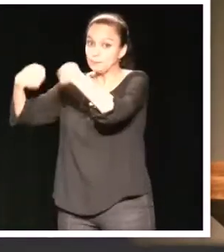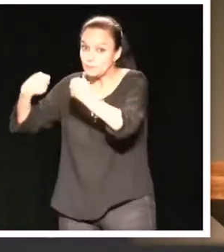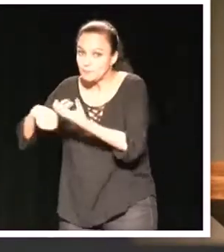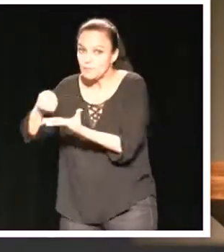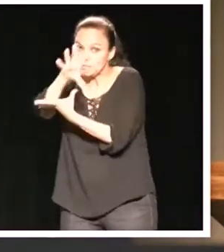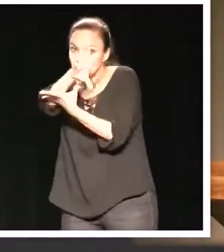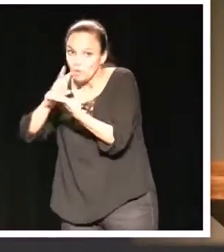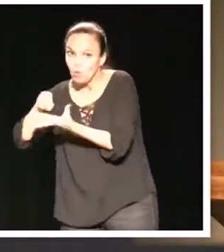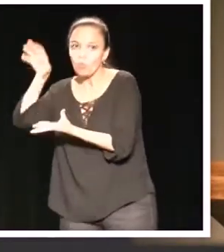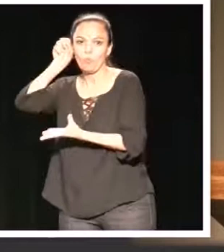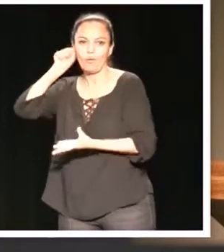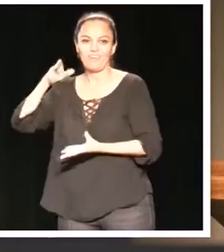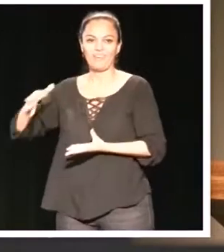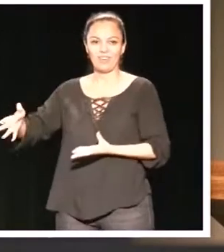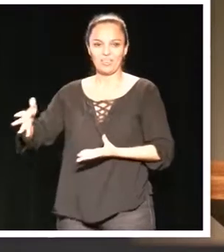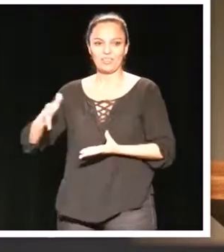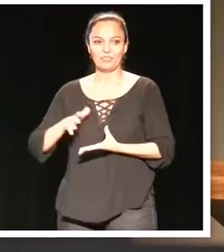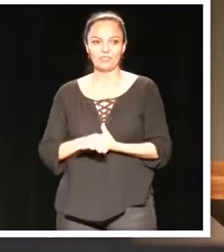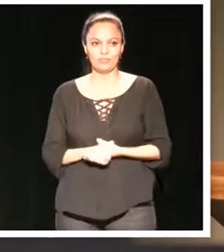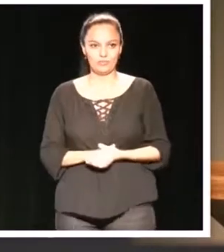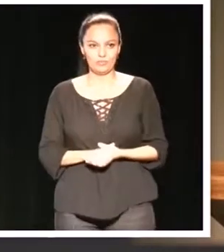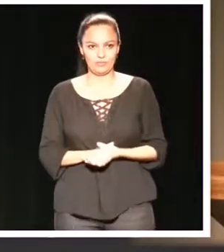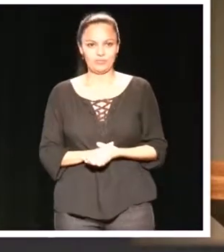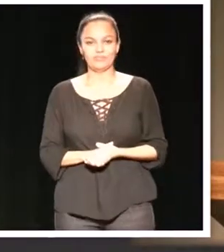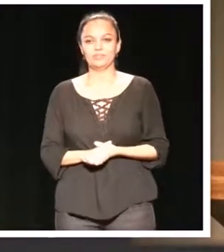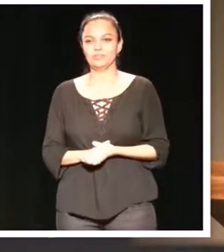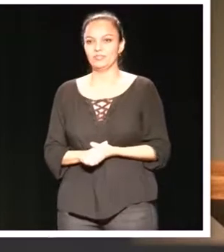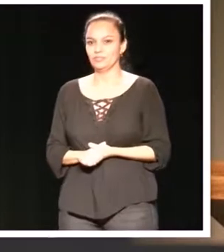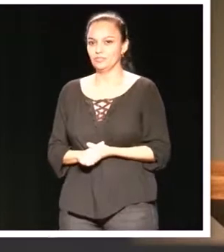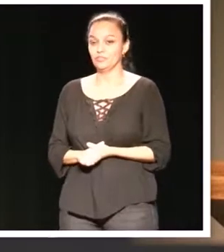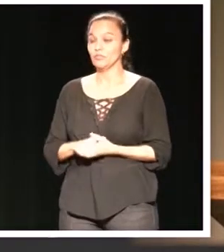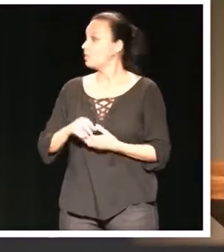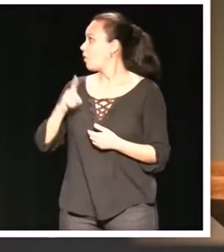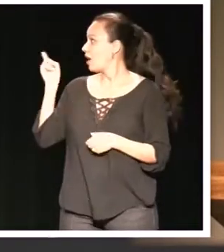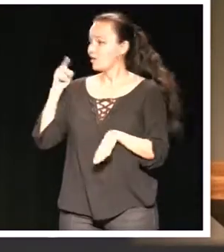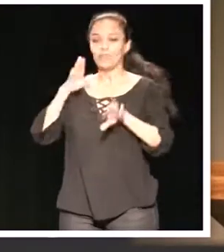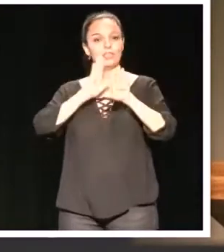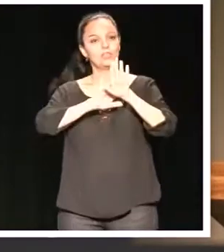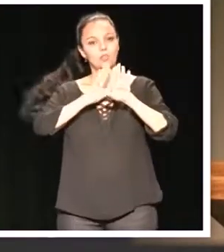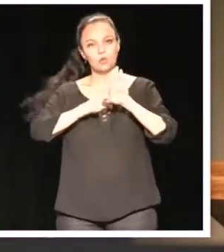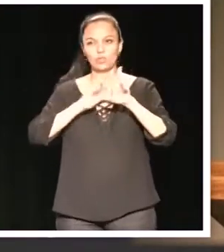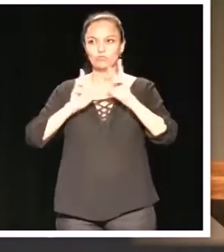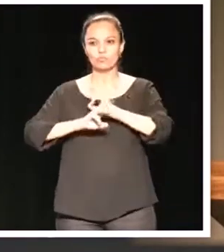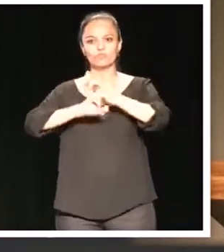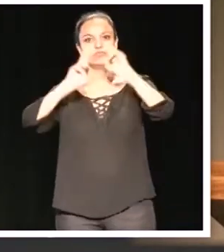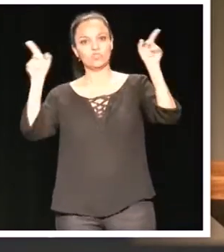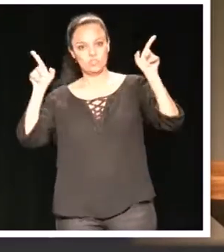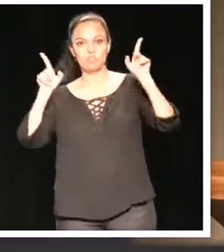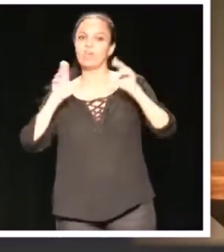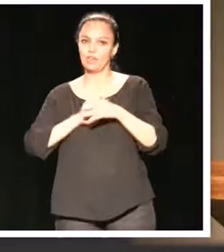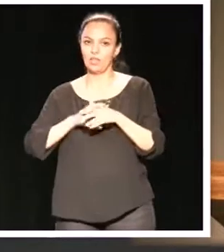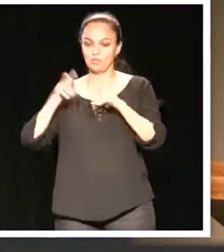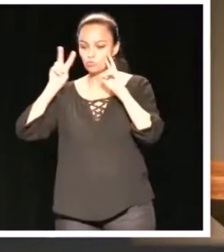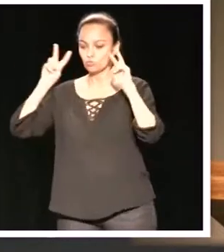Diferente, eu acho, daquela que é o reconhecimento do bilinguismo,